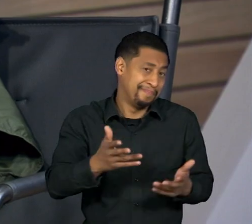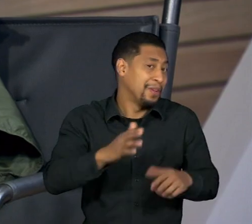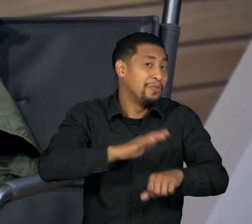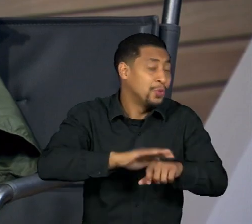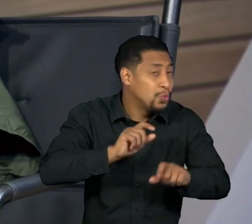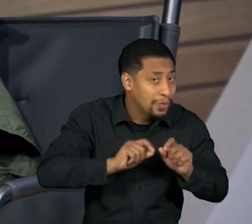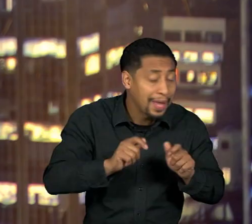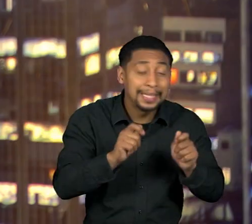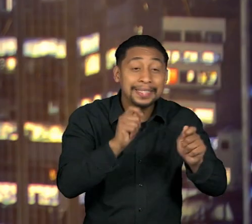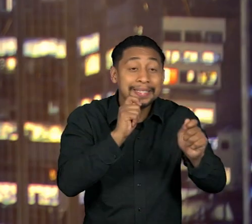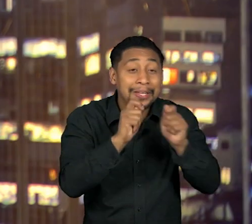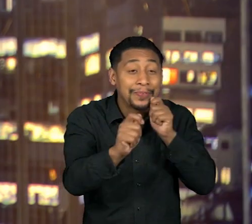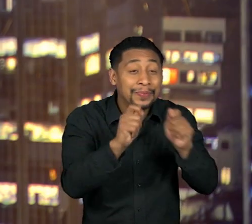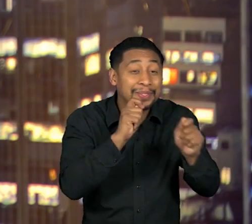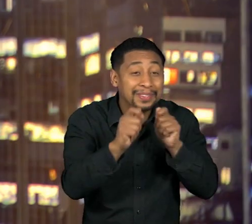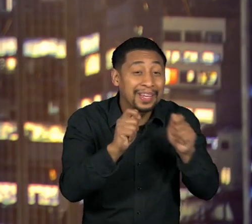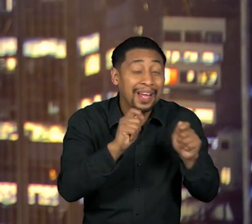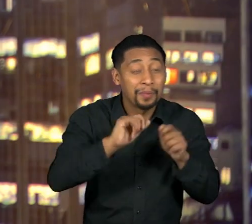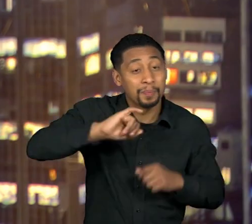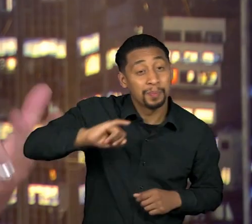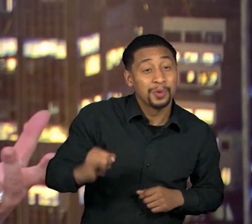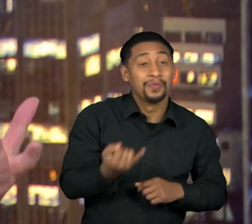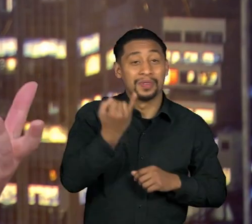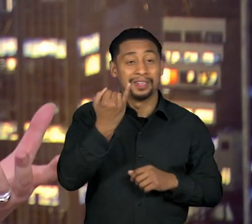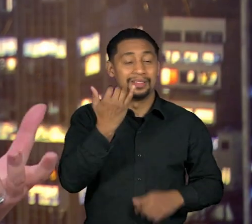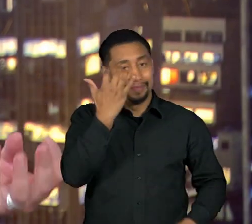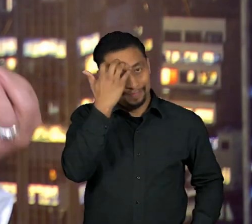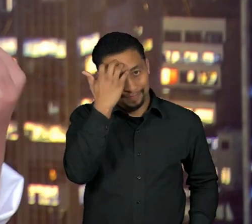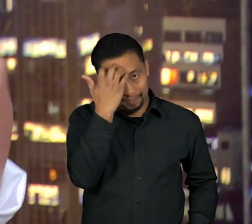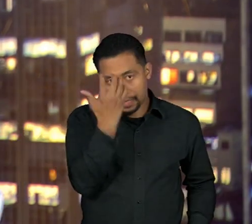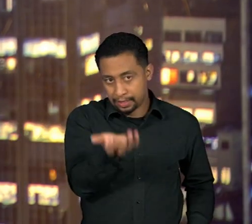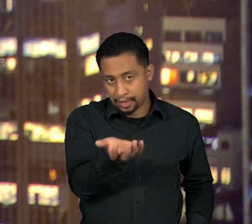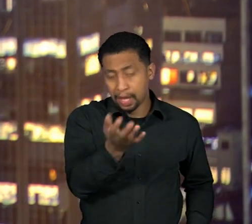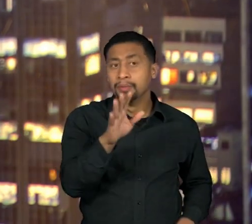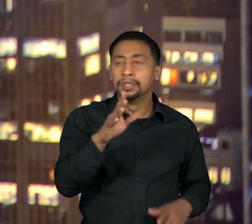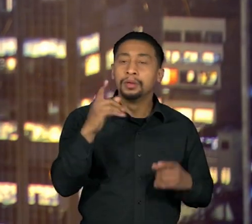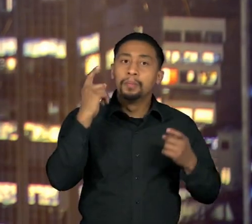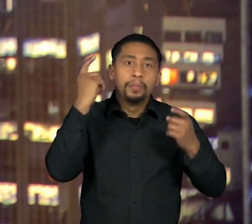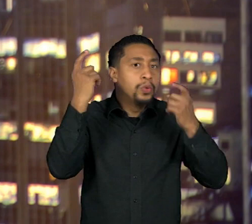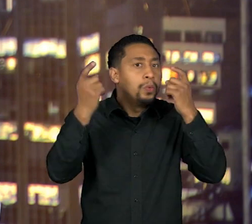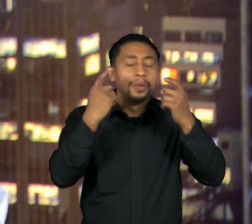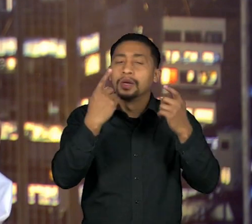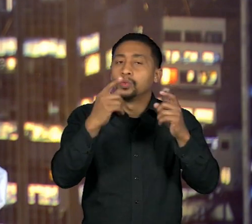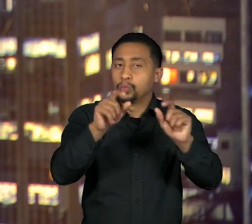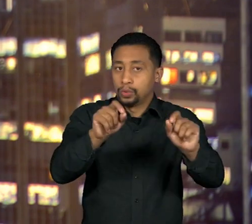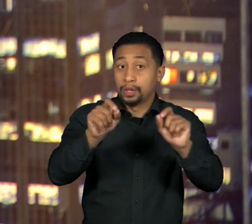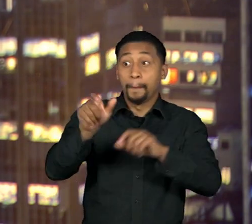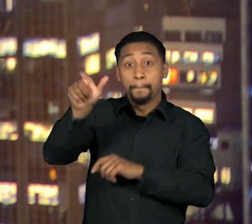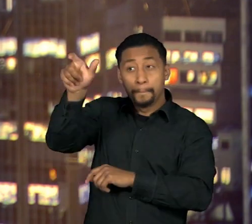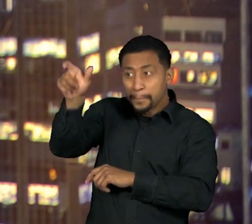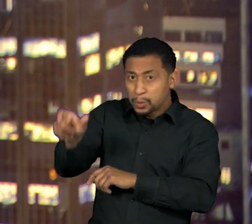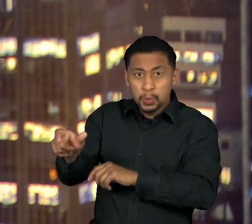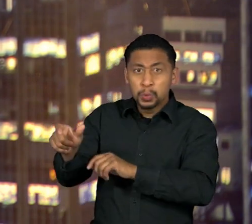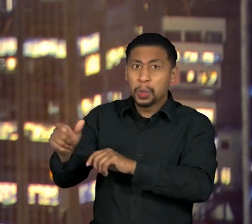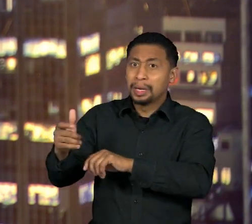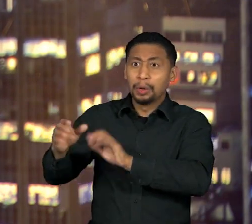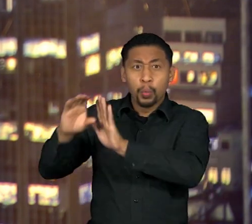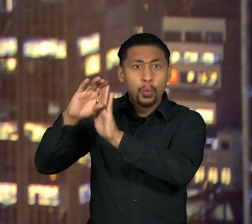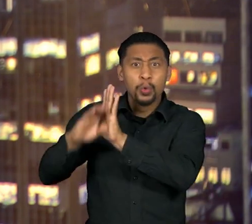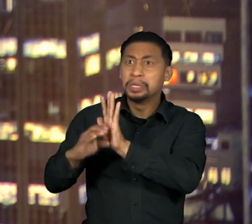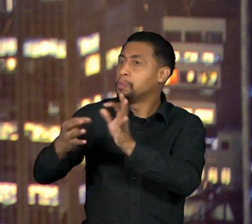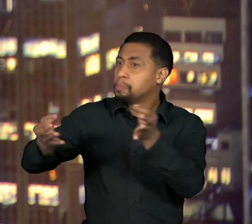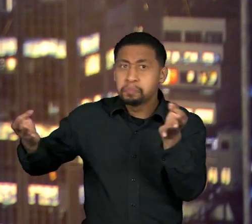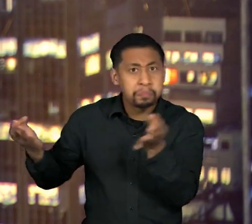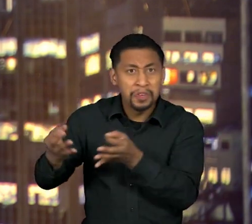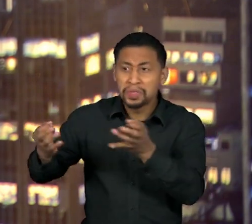a gente fica pensando se a possibilidade, existe essa preocupação dela rejeitar um candidato qualificado porque a resposta dele